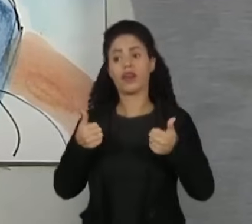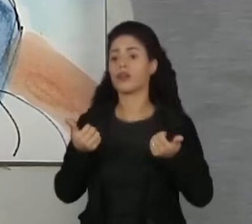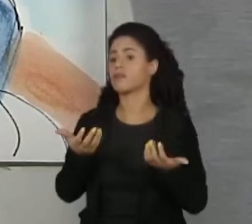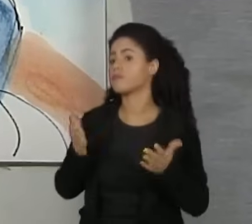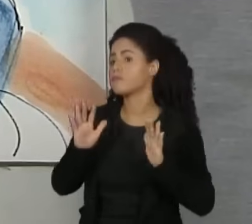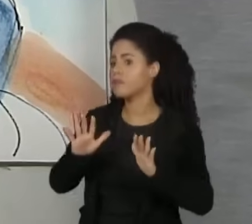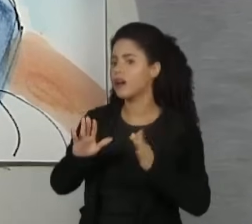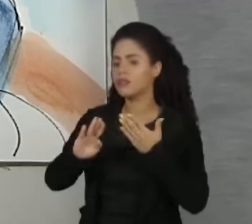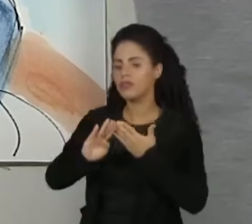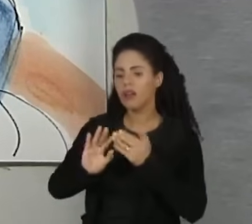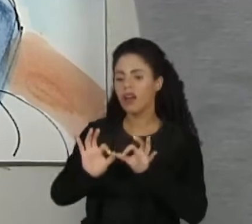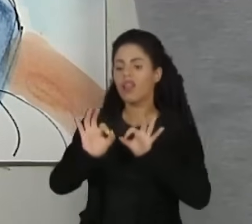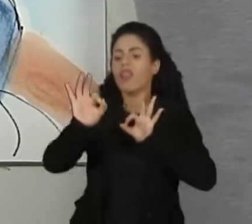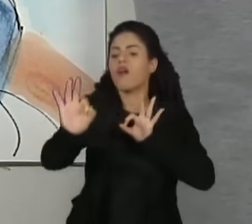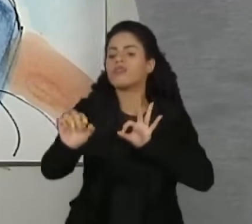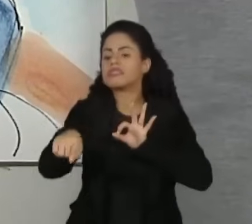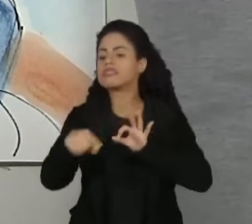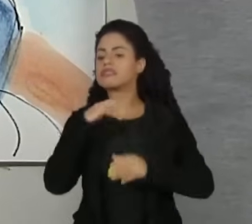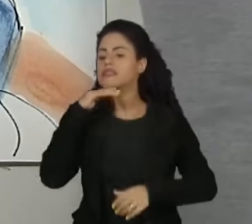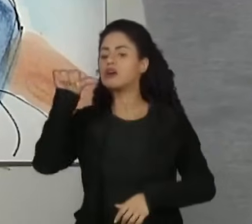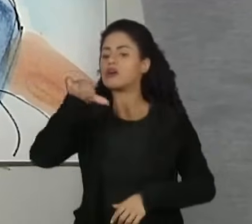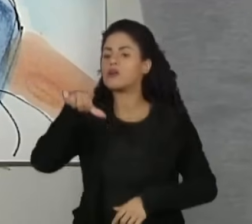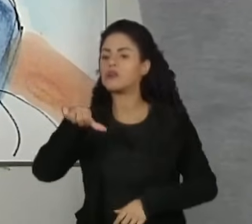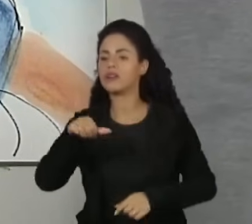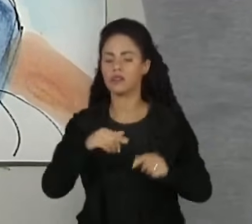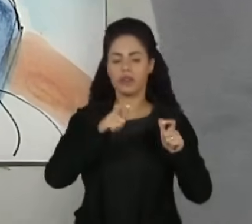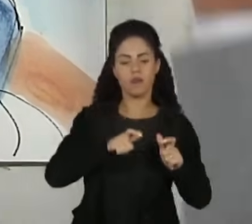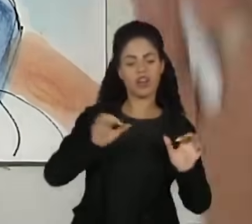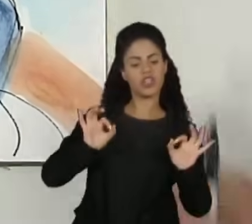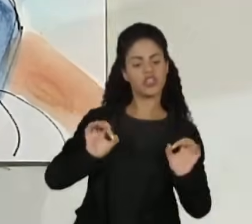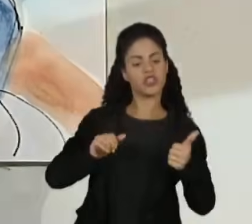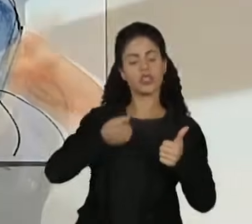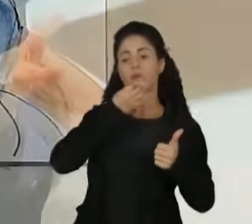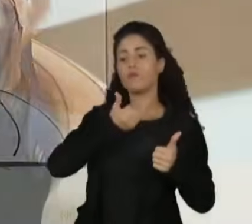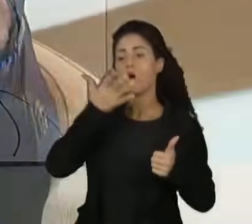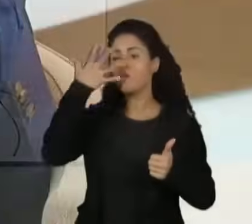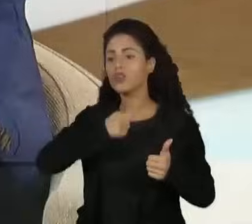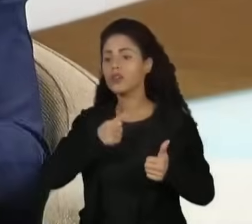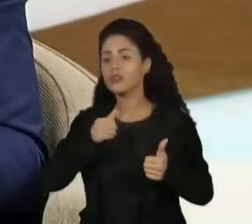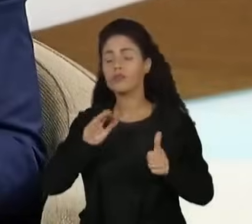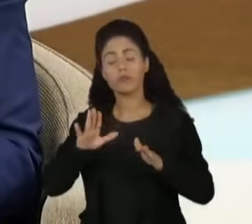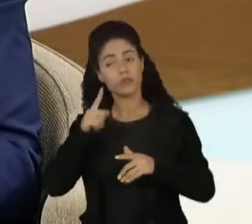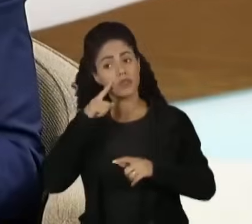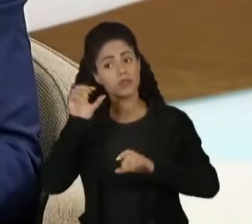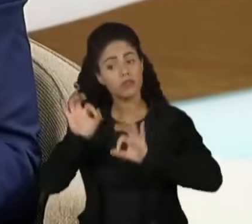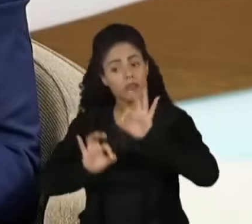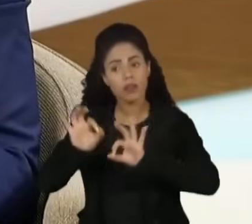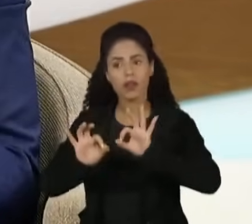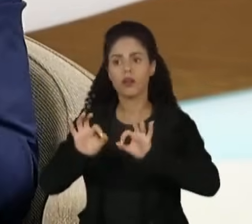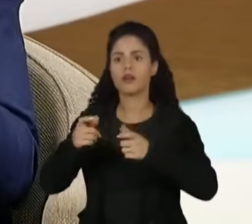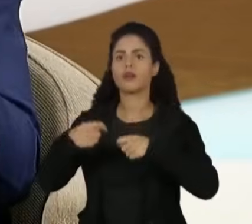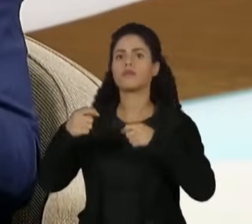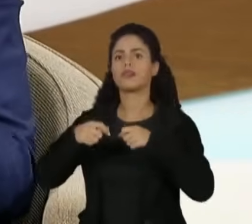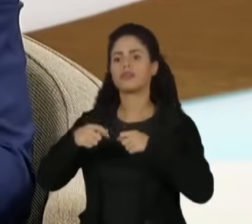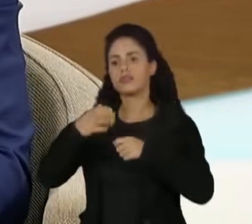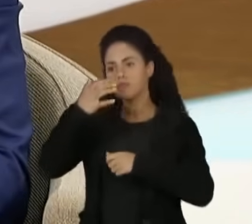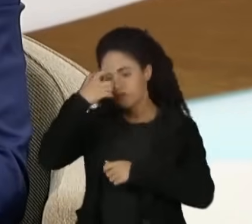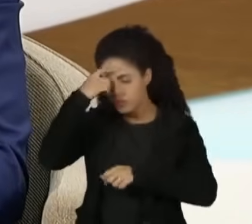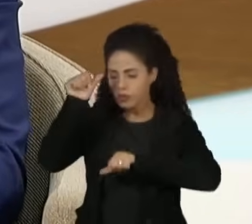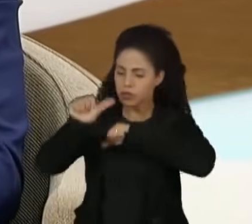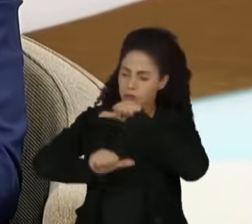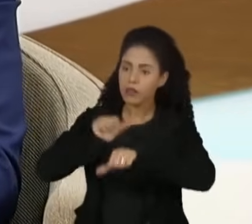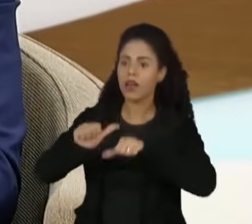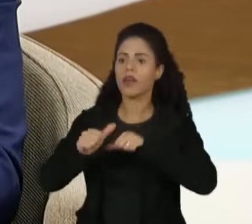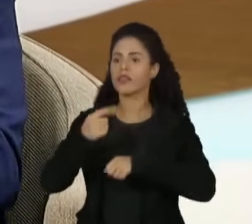nobres. As mais afastadas das regiões nobres, vernável, a cidade está suja. Nós precisamos de mudar na educação a questão de